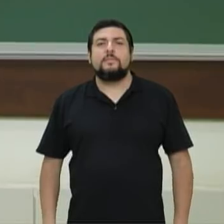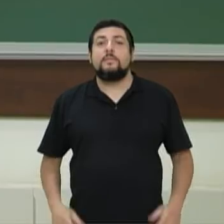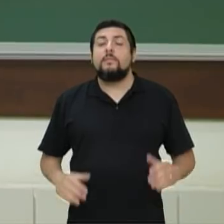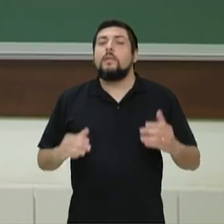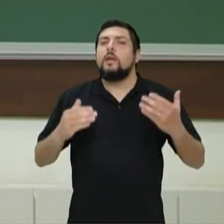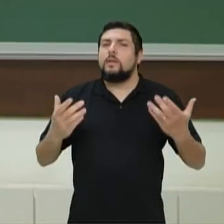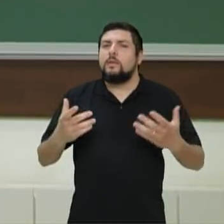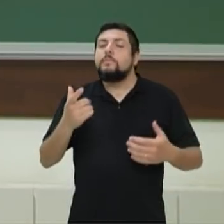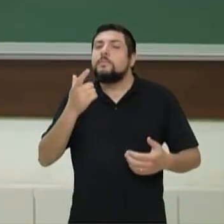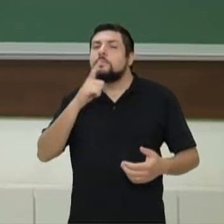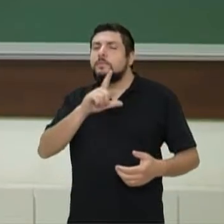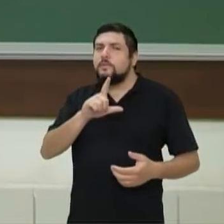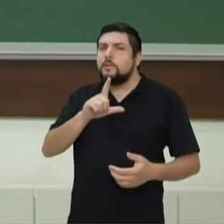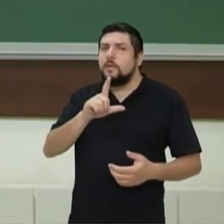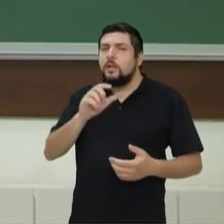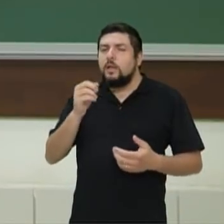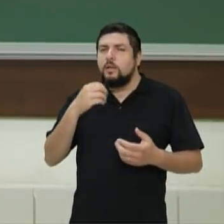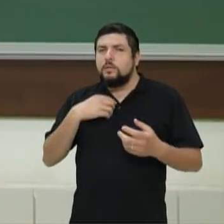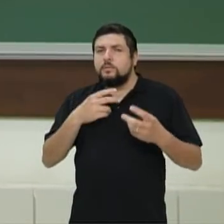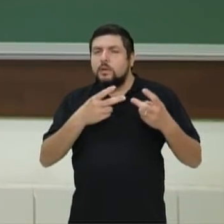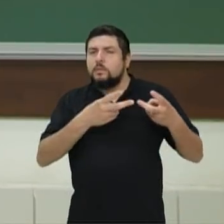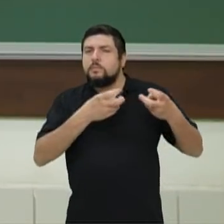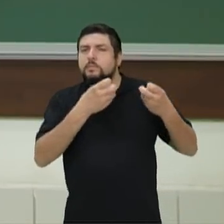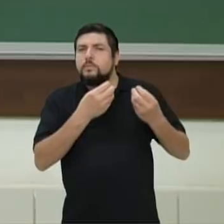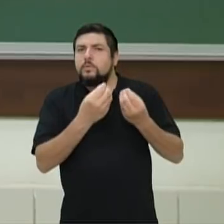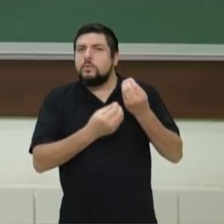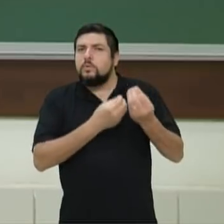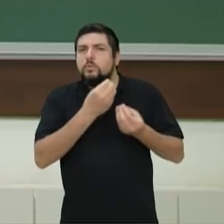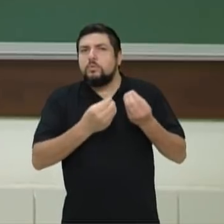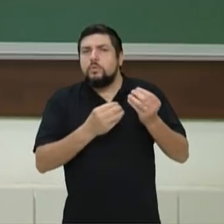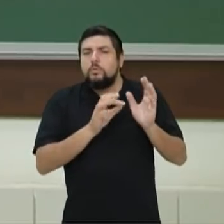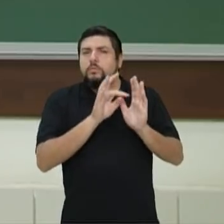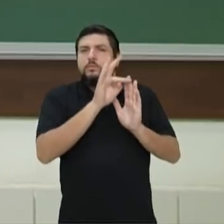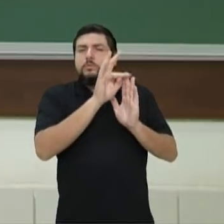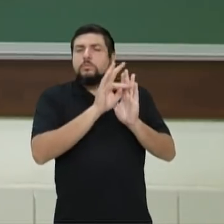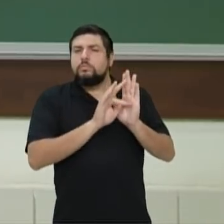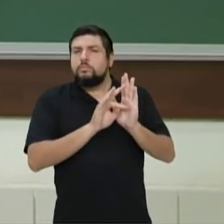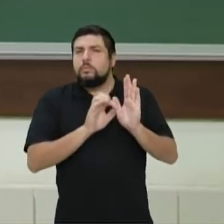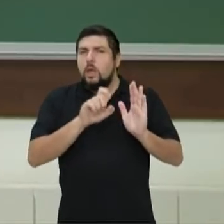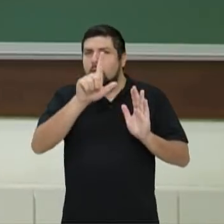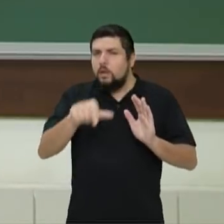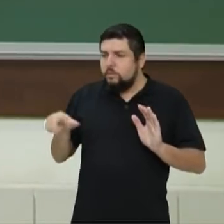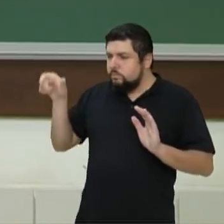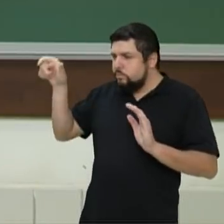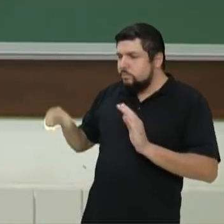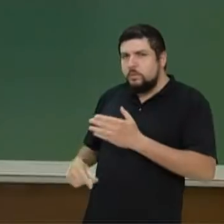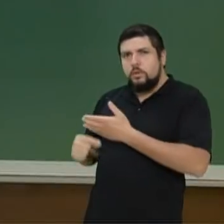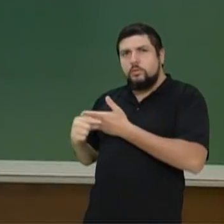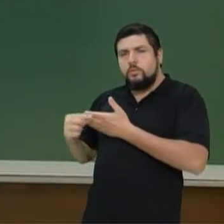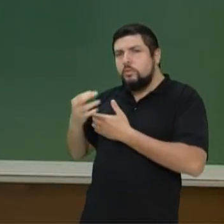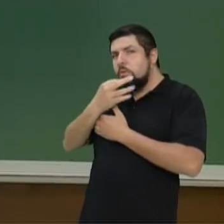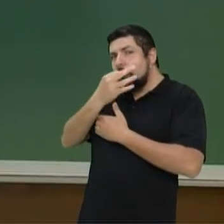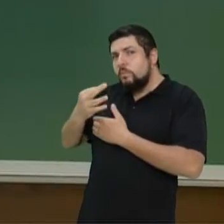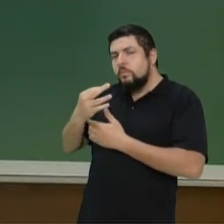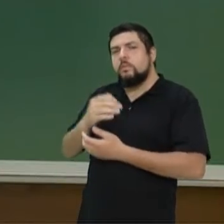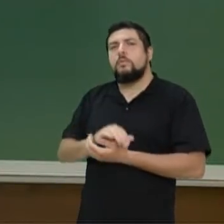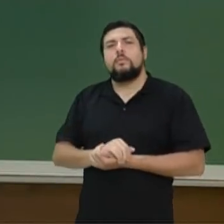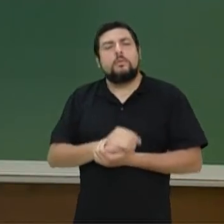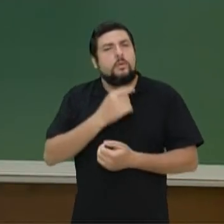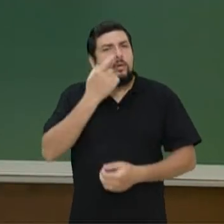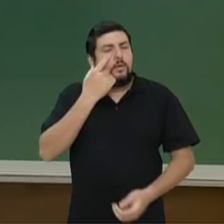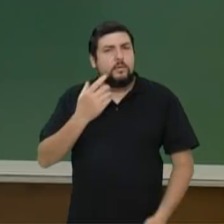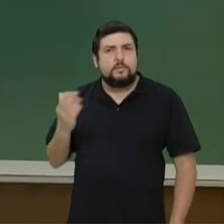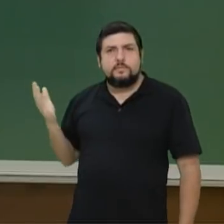Então, conseguiram identificar a opinião da autora nesse trecho? Vamos ver? Veja, está